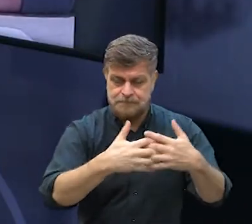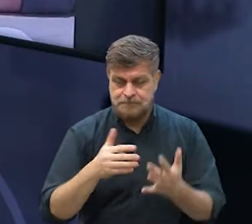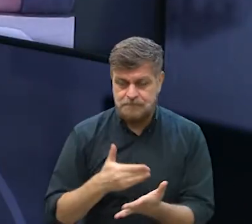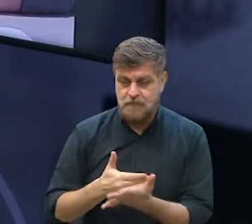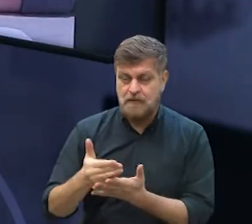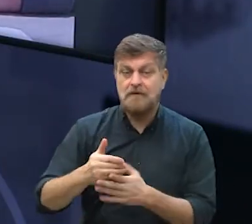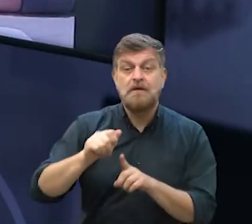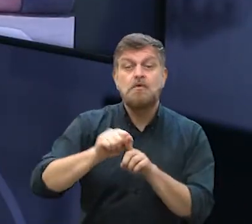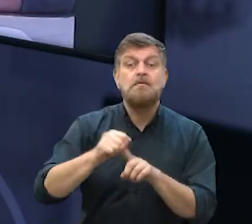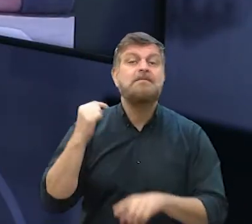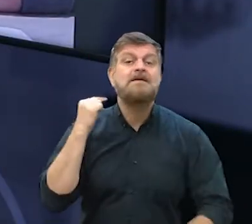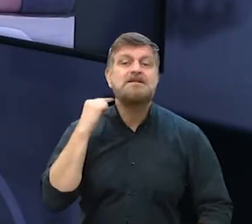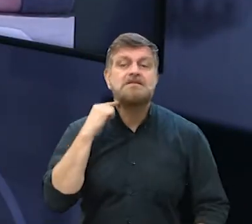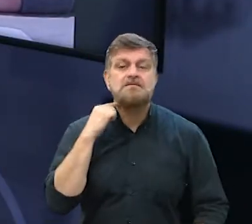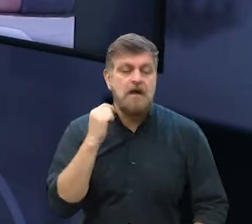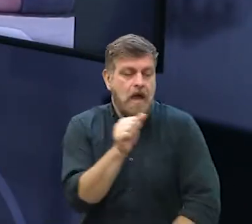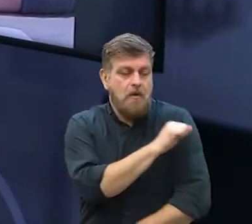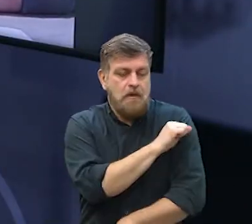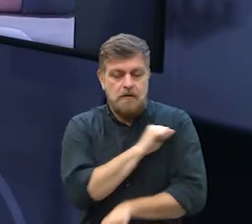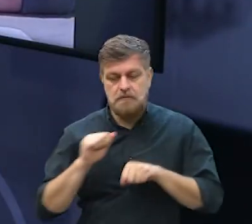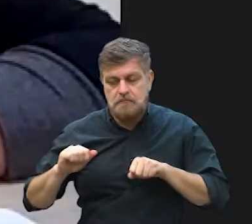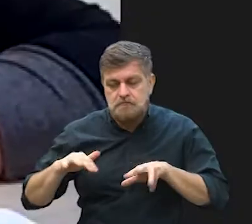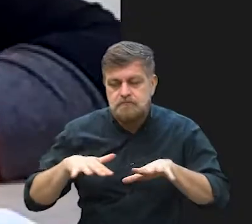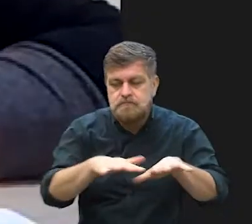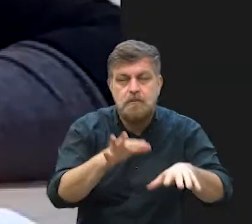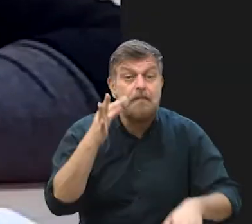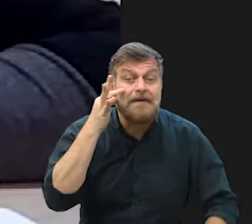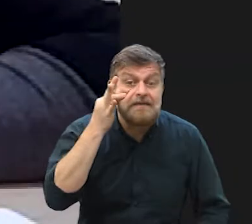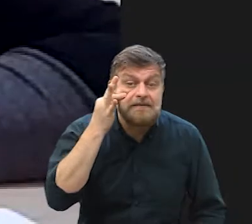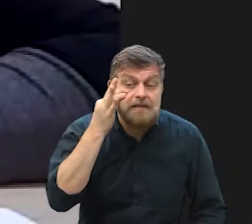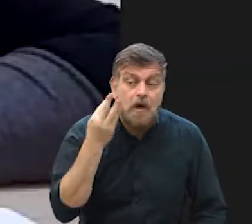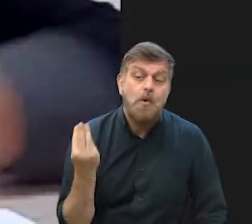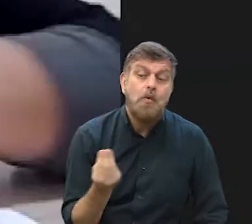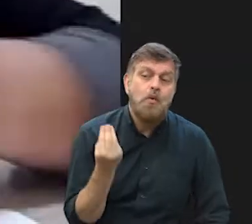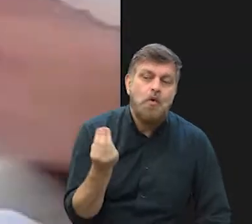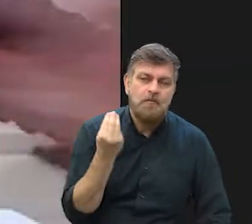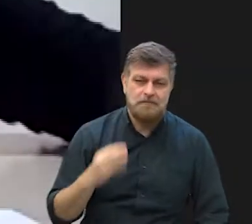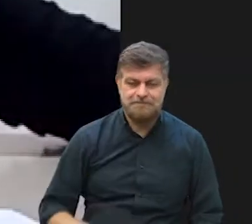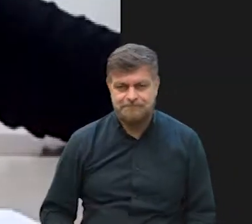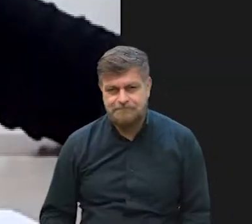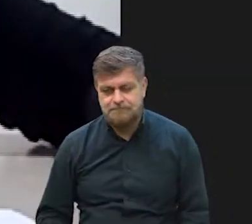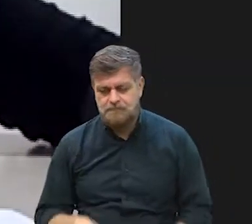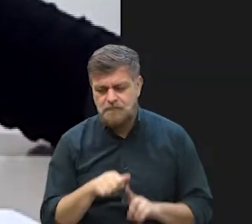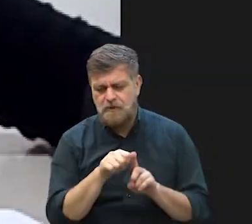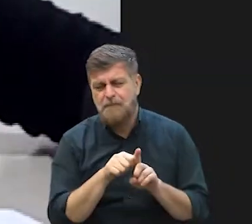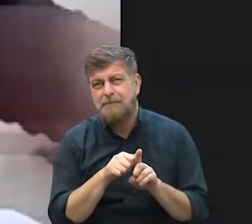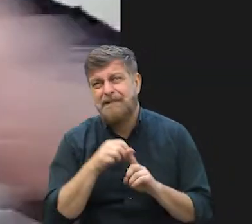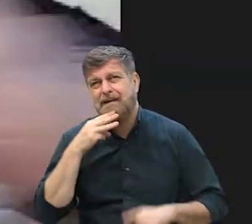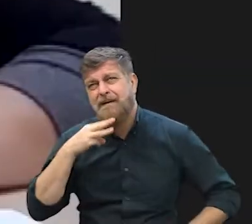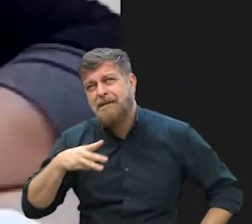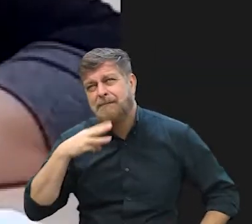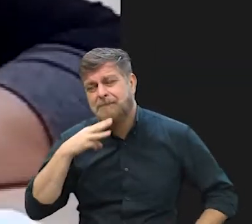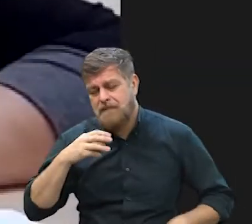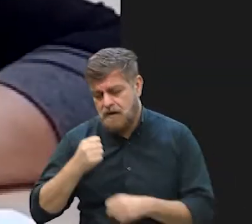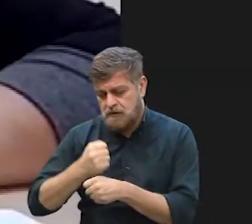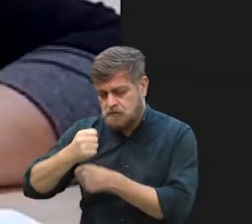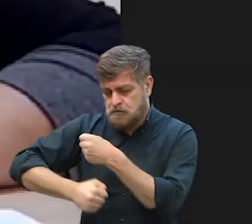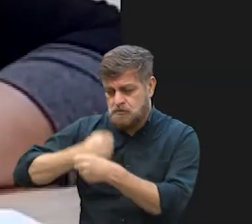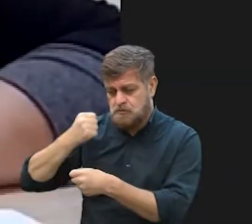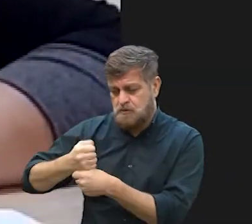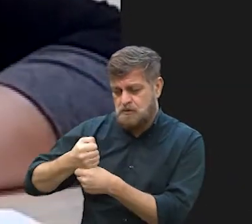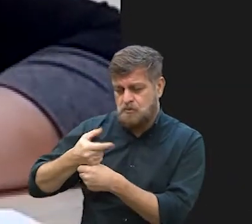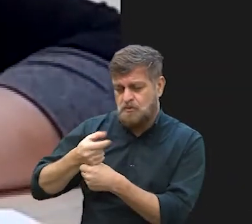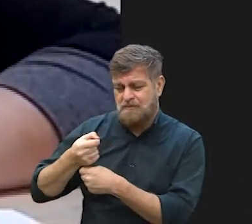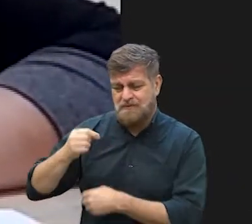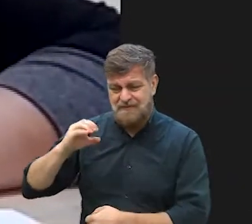agora no mês de maio. Isso. Bom, no início, né, lá em março de 2020, foi bem complicado,